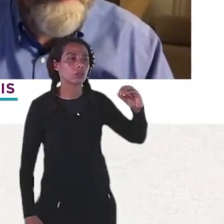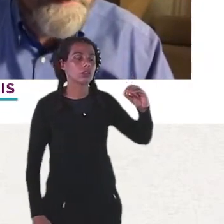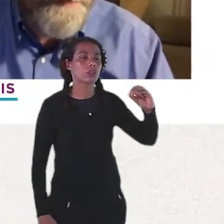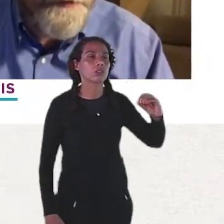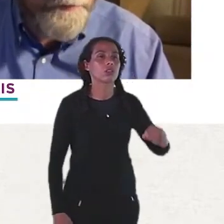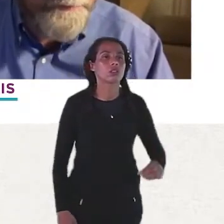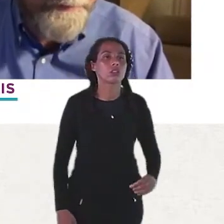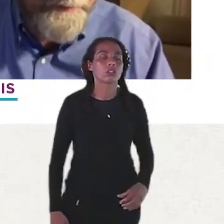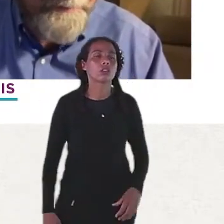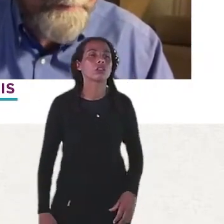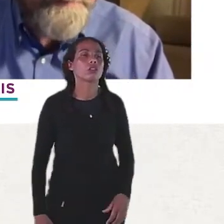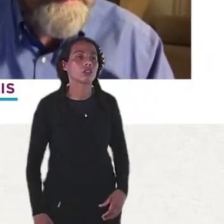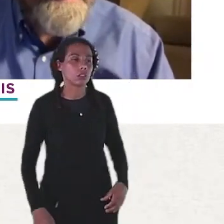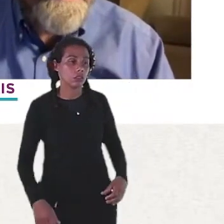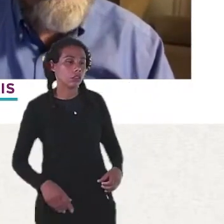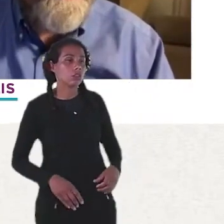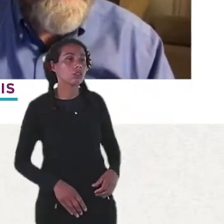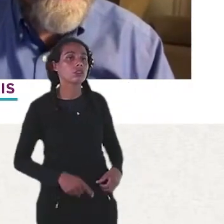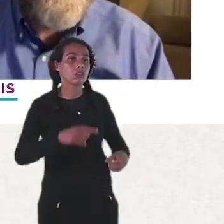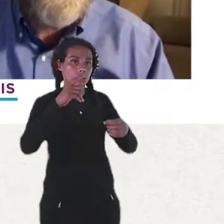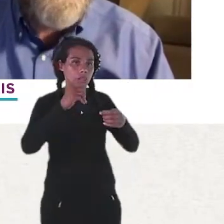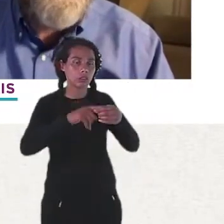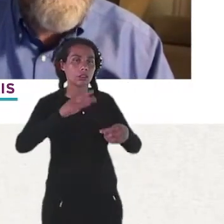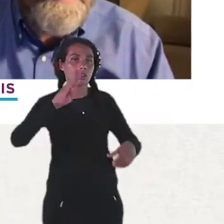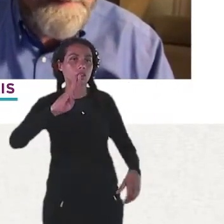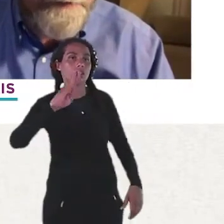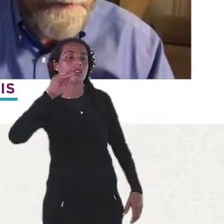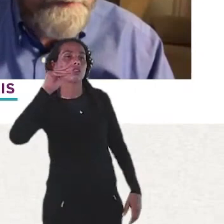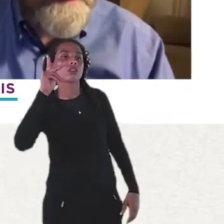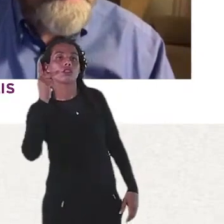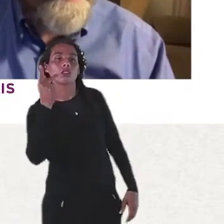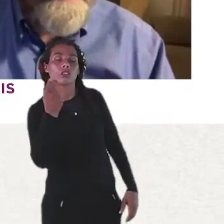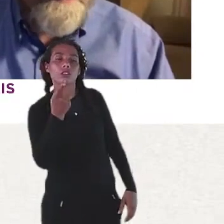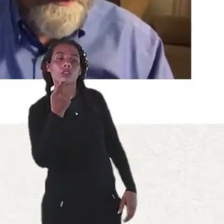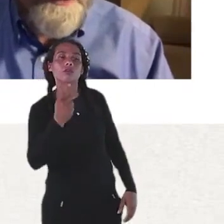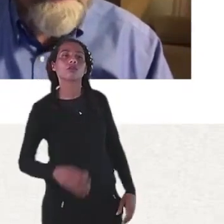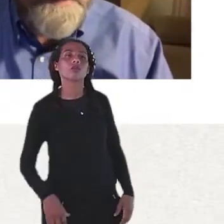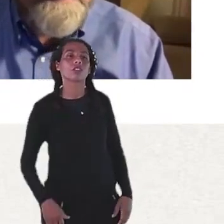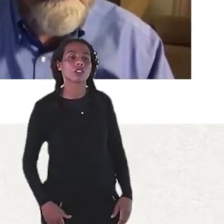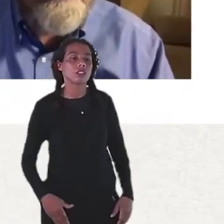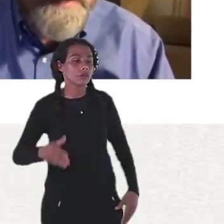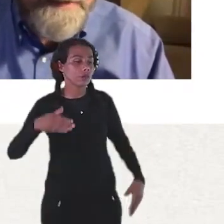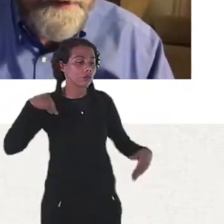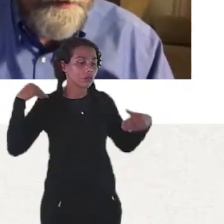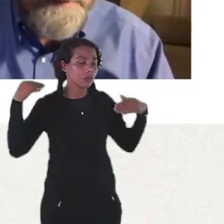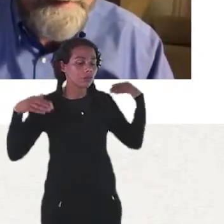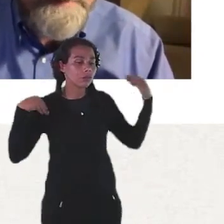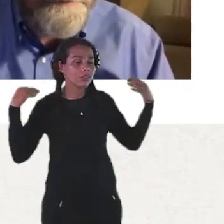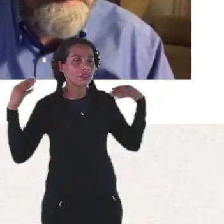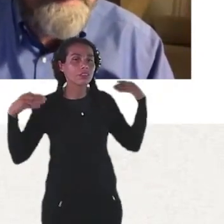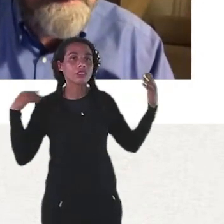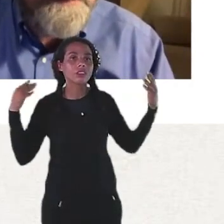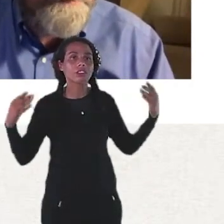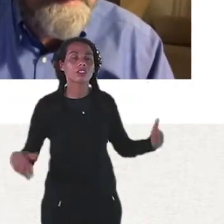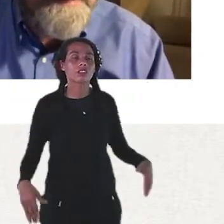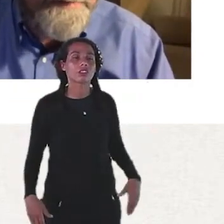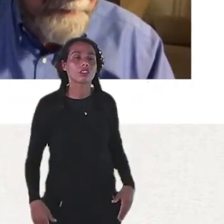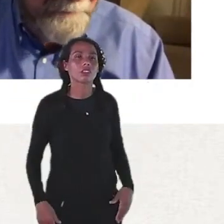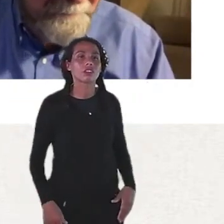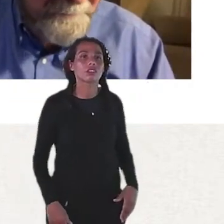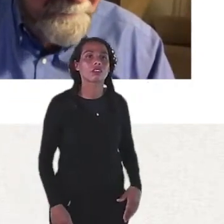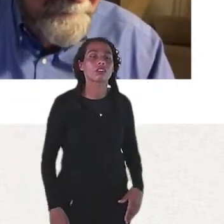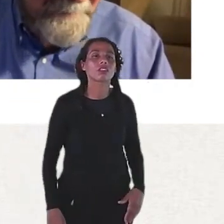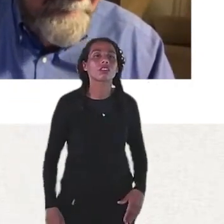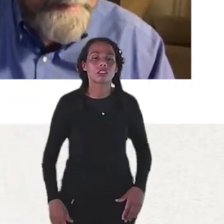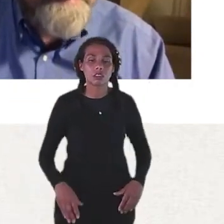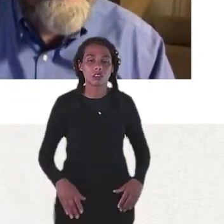vida, eu fui para Belo Horizonte. É mesmo? E fiquei hospedado num alojamento embaixo da arquibancada do